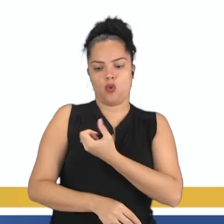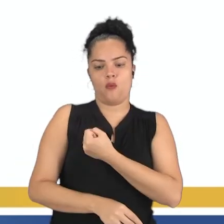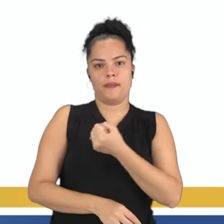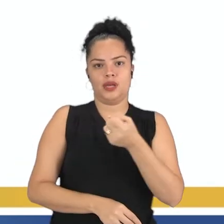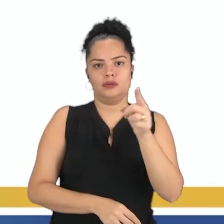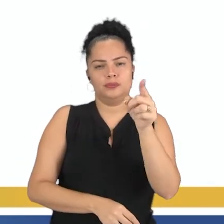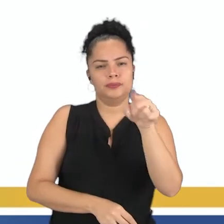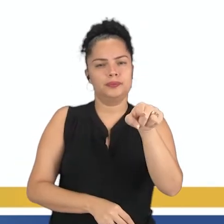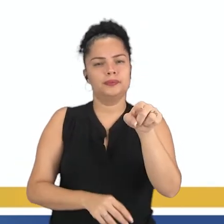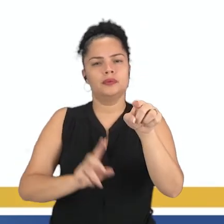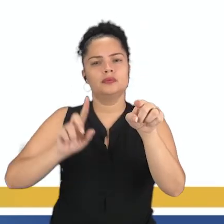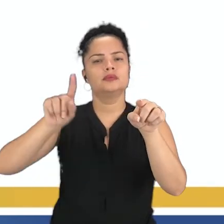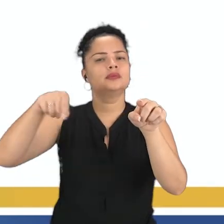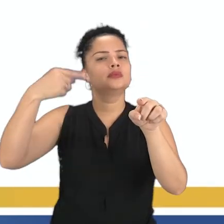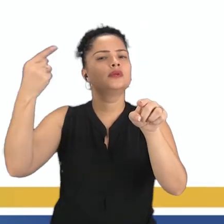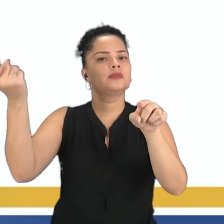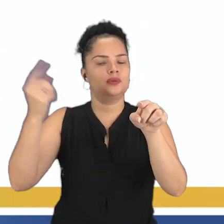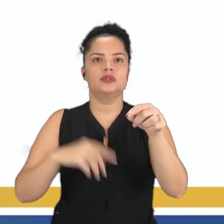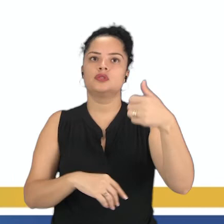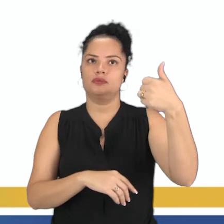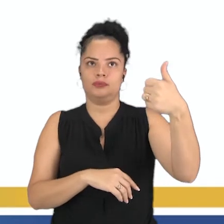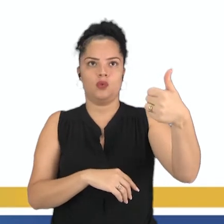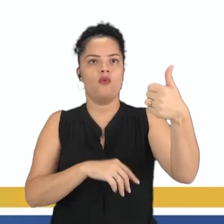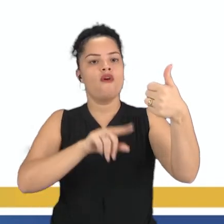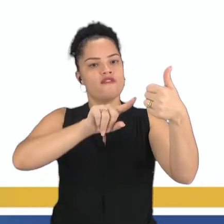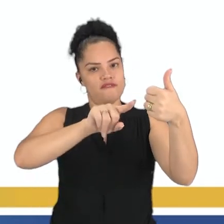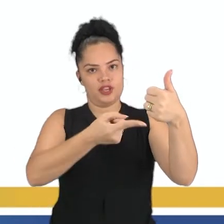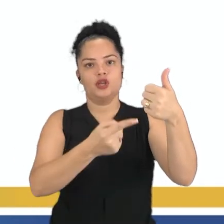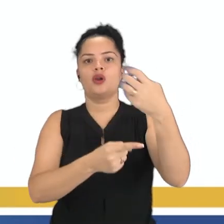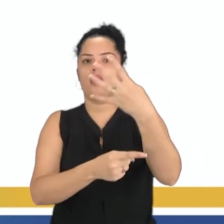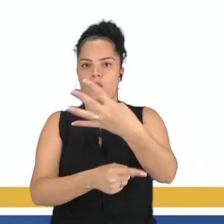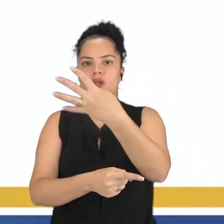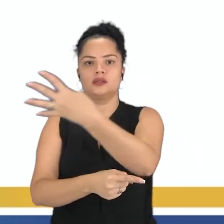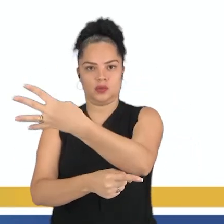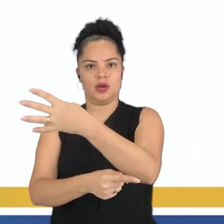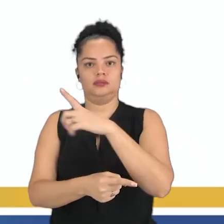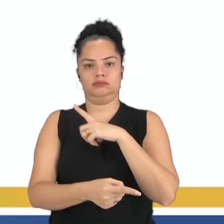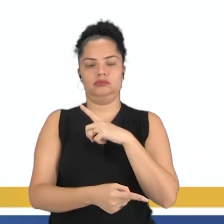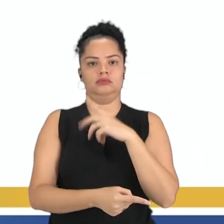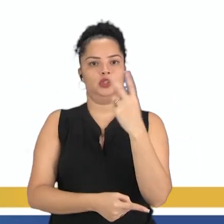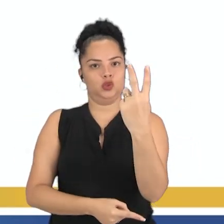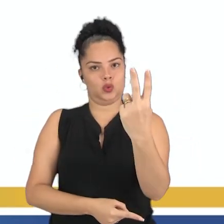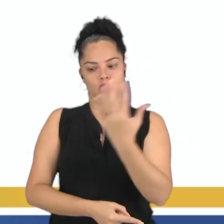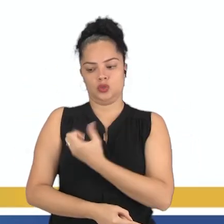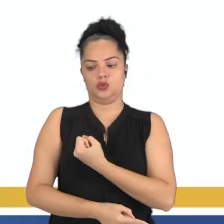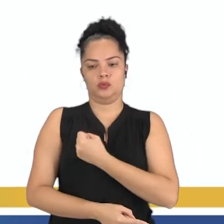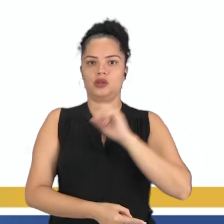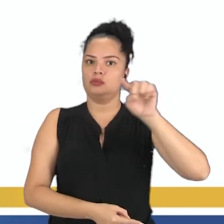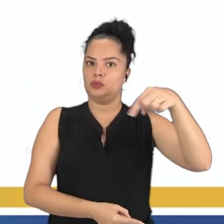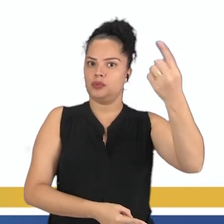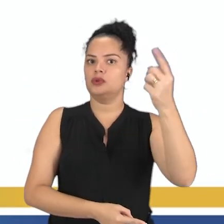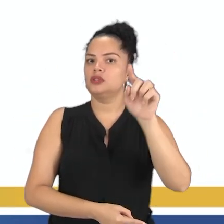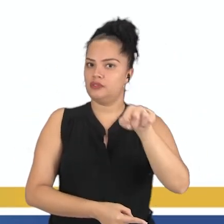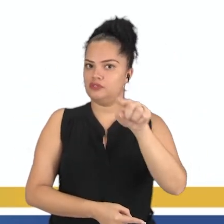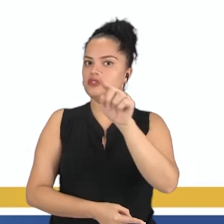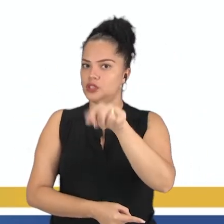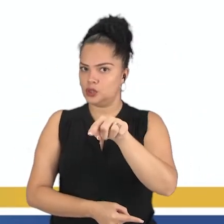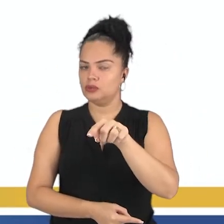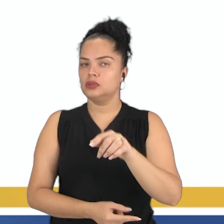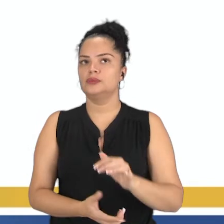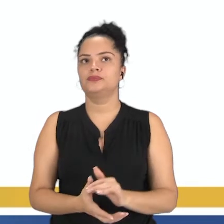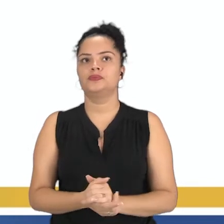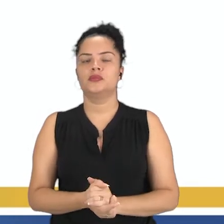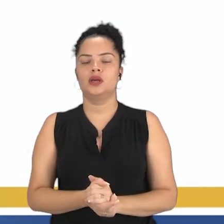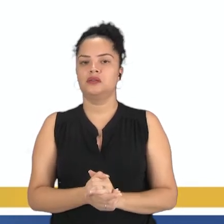Obviamente é 1,44, ele tem duas casas. Então olha o que eu vou fazer. 1,44, eu vou deixar ele